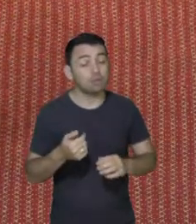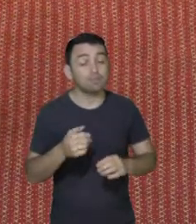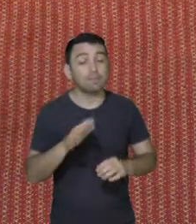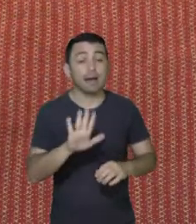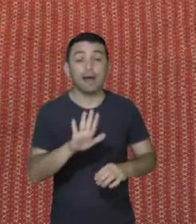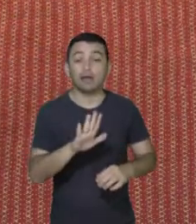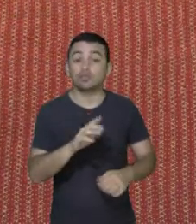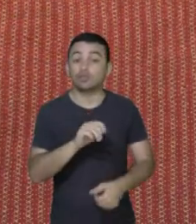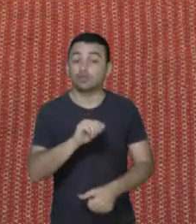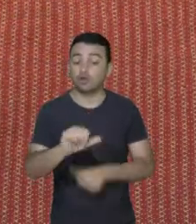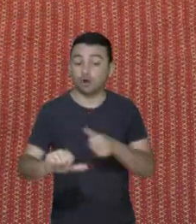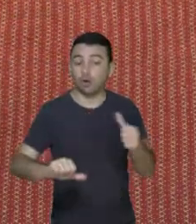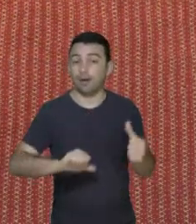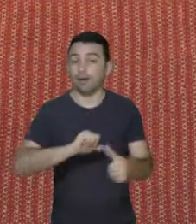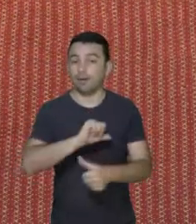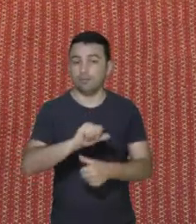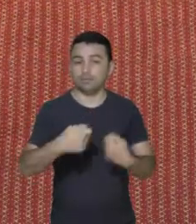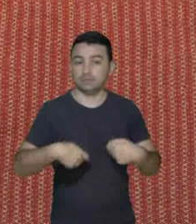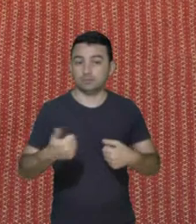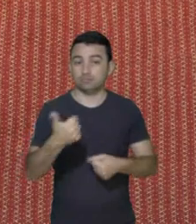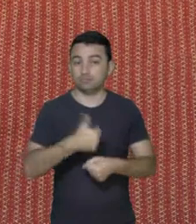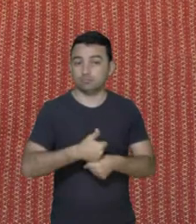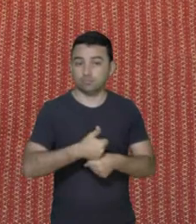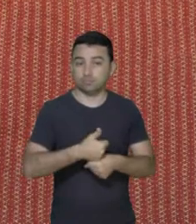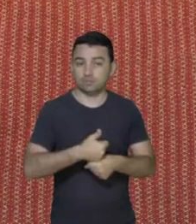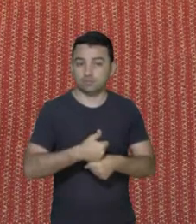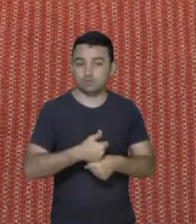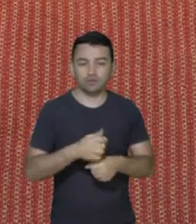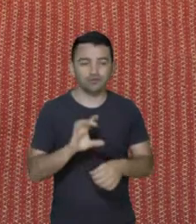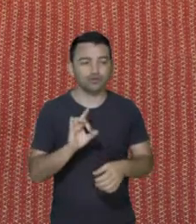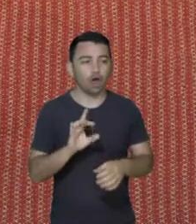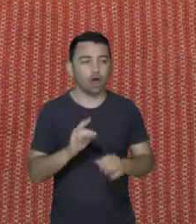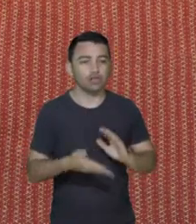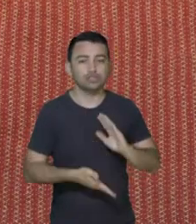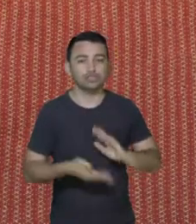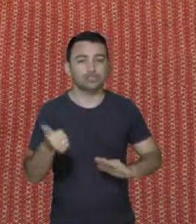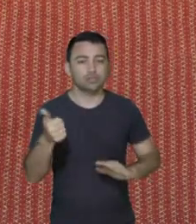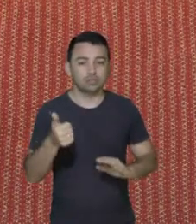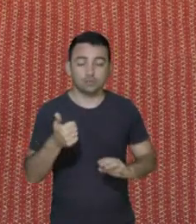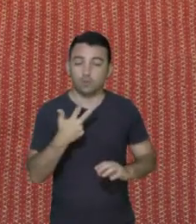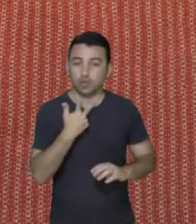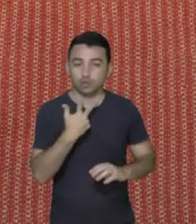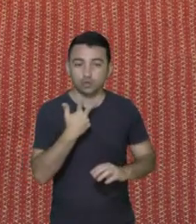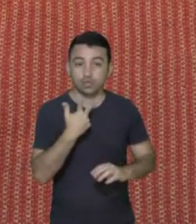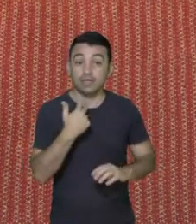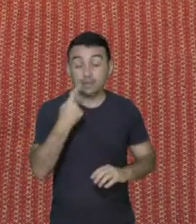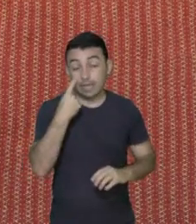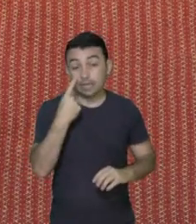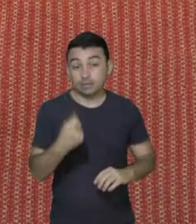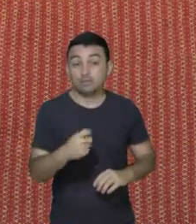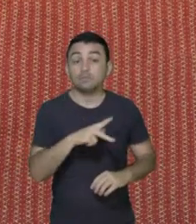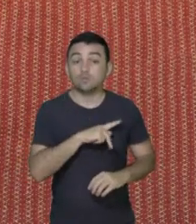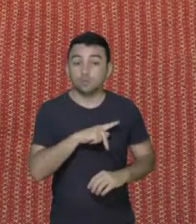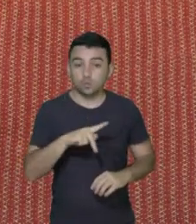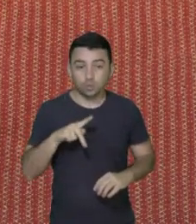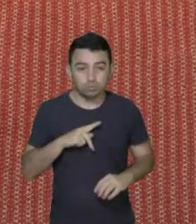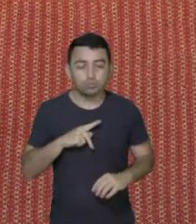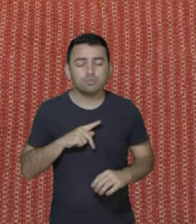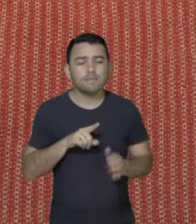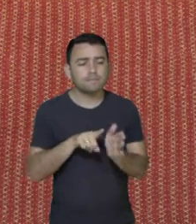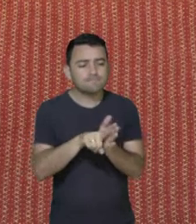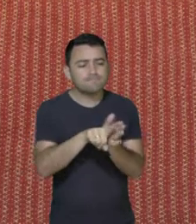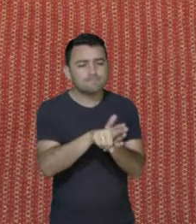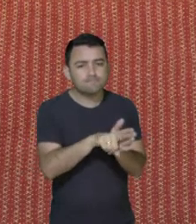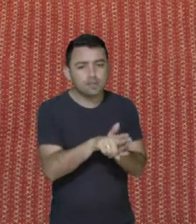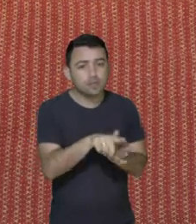Então, não há a possibilidade da remoção pura e simples. Então, é por interesse público, onde são consultados o